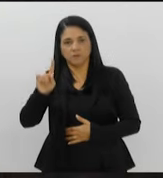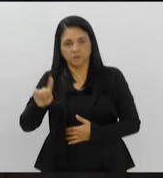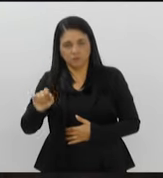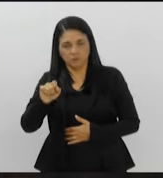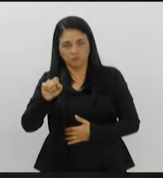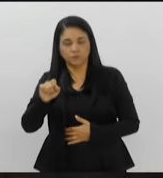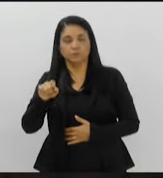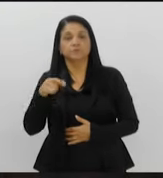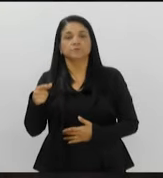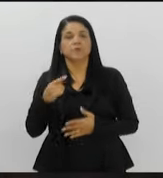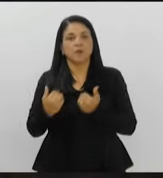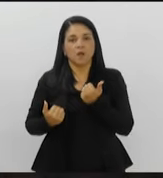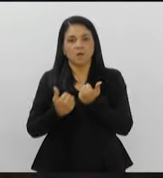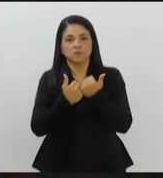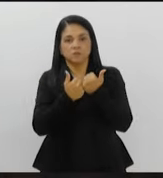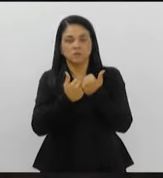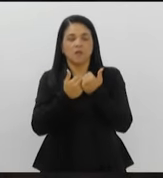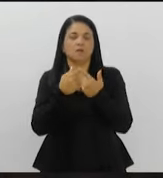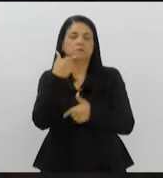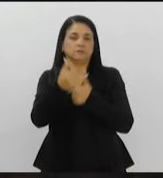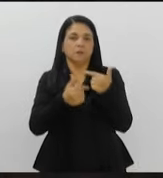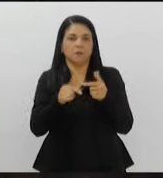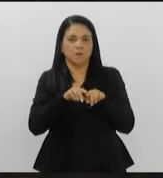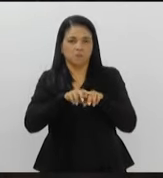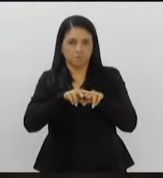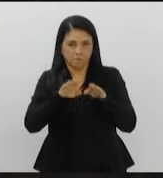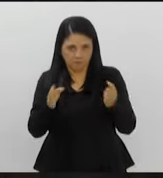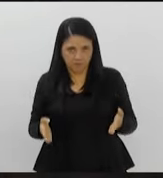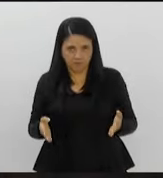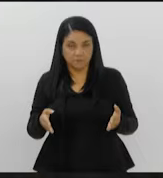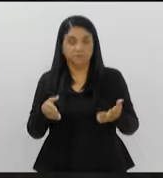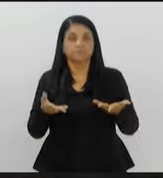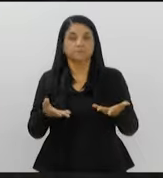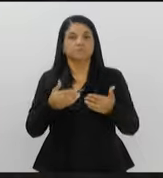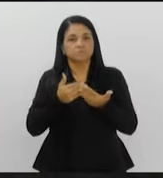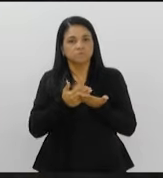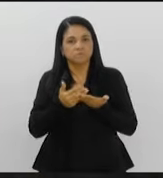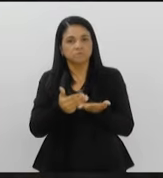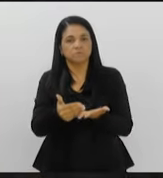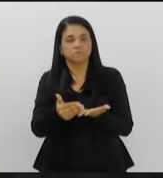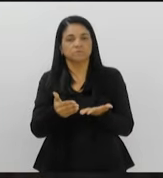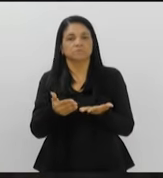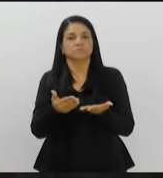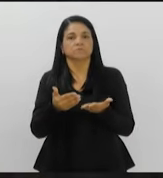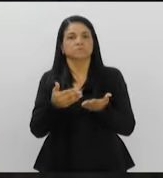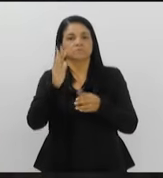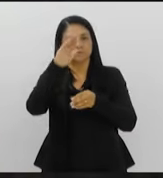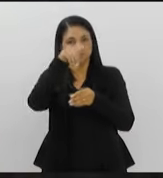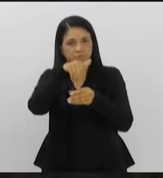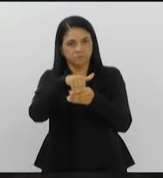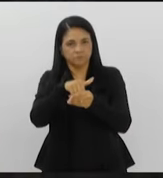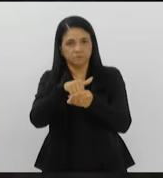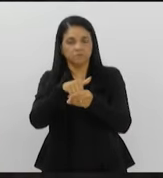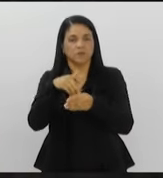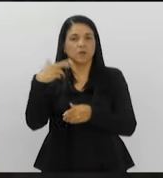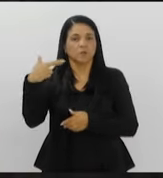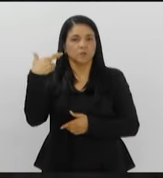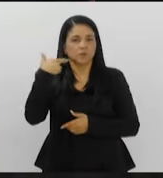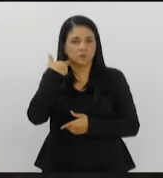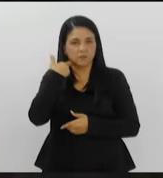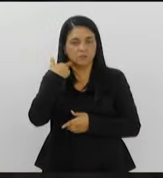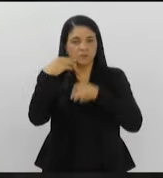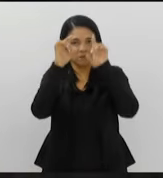para auxiliar os nossos trabalhos da mesa. Iniciamos os procedimentos de eleição para os cargos de procurador